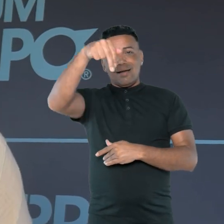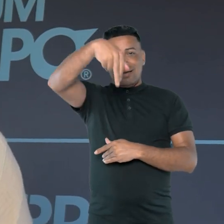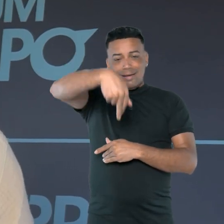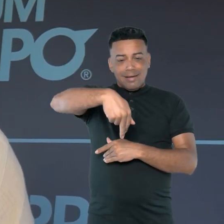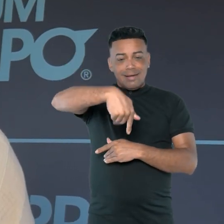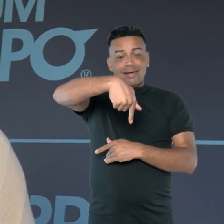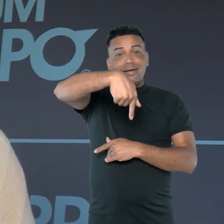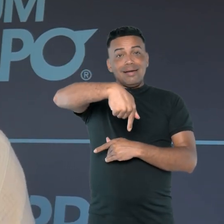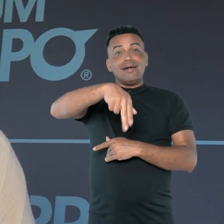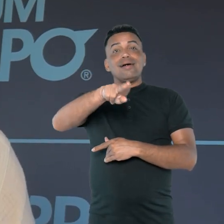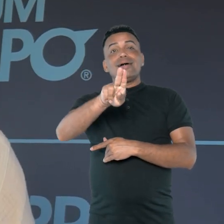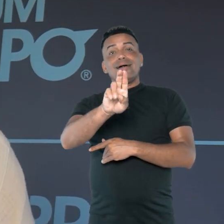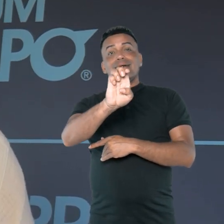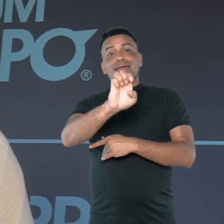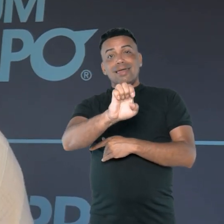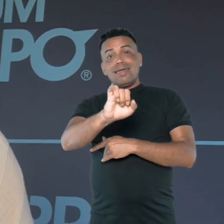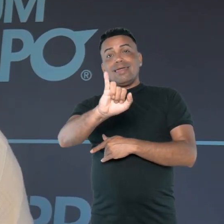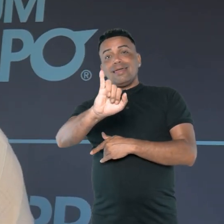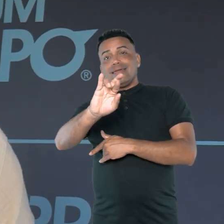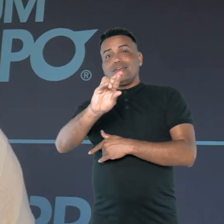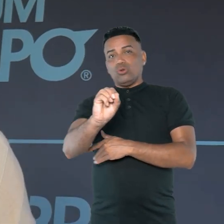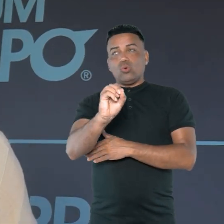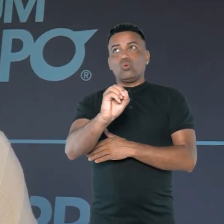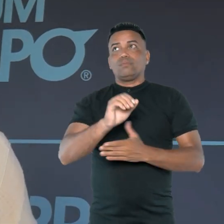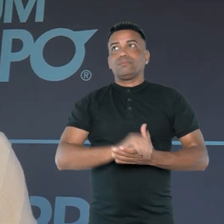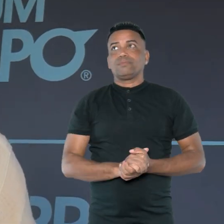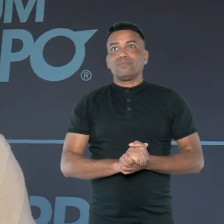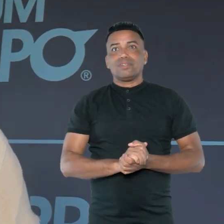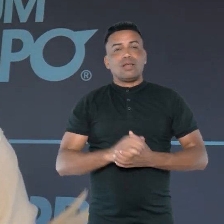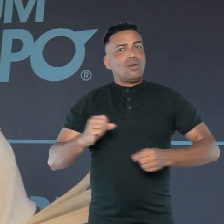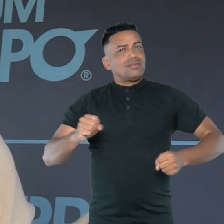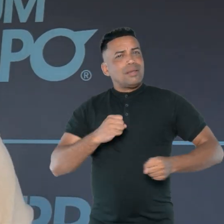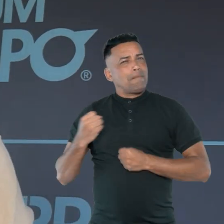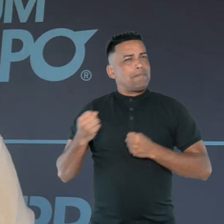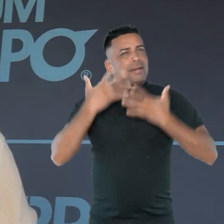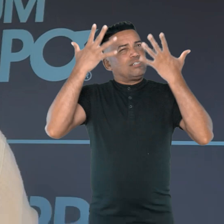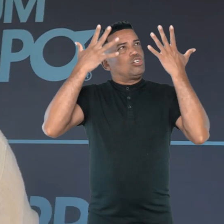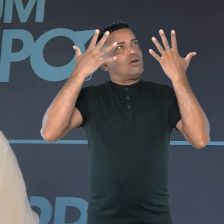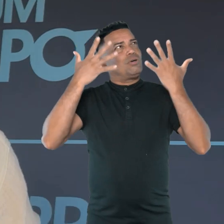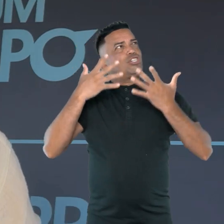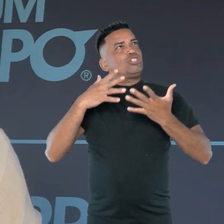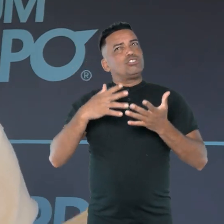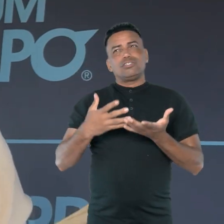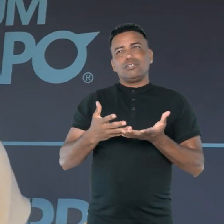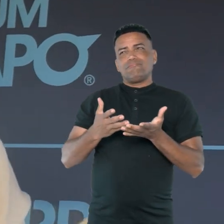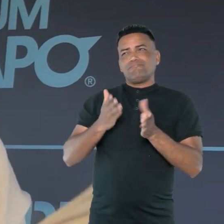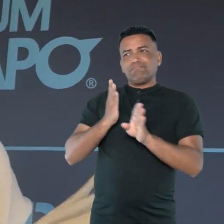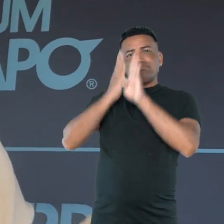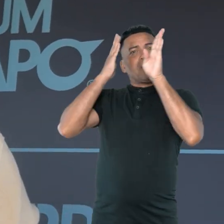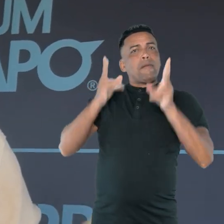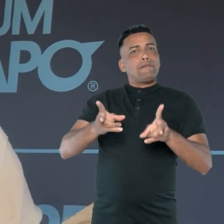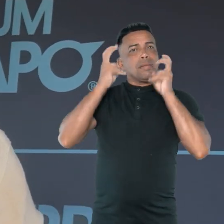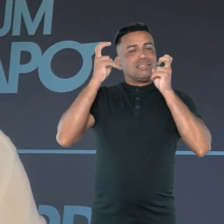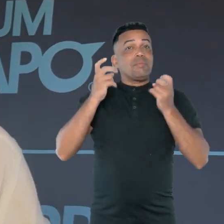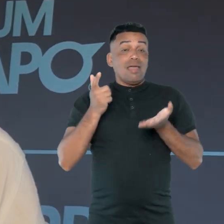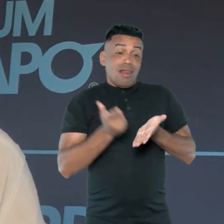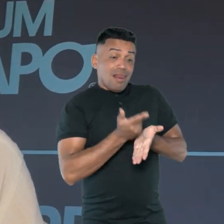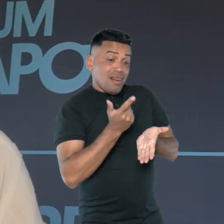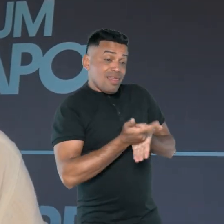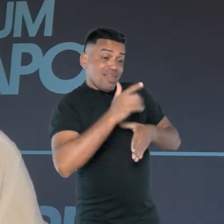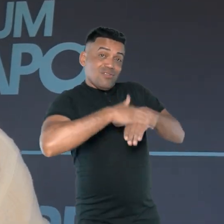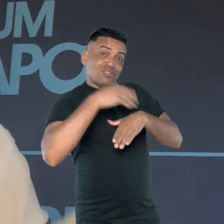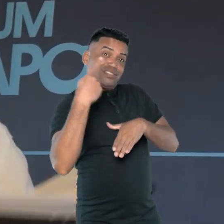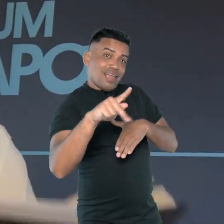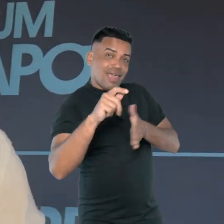paixão, claro que faz imediatamente a gente se identificar e reviver os seus livros, a sua escrita,